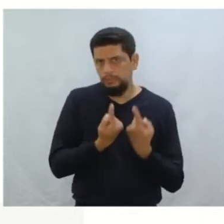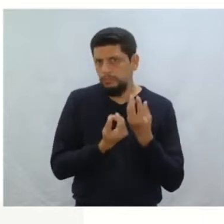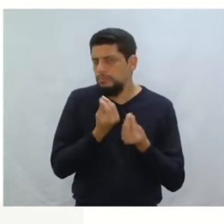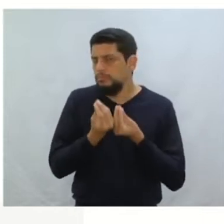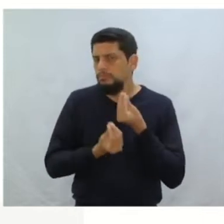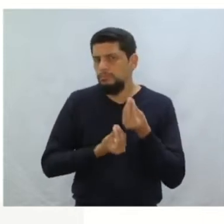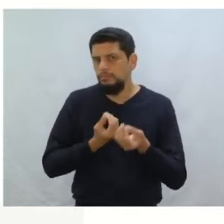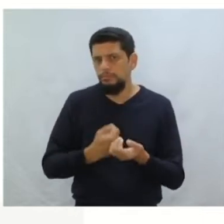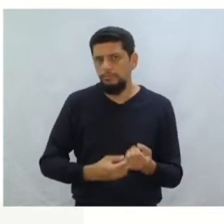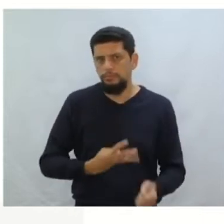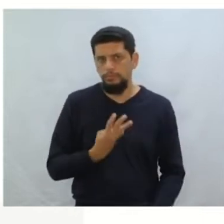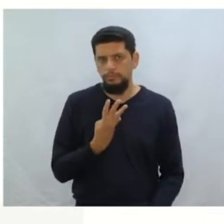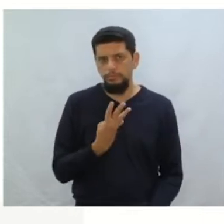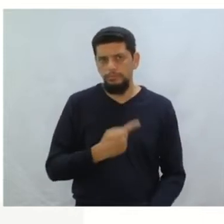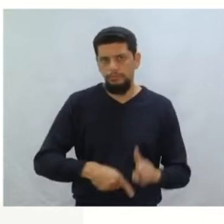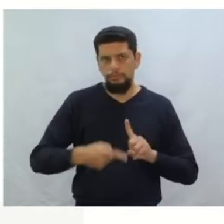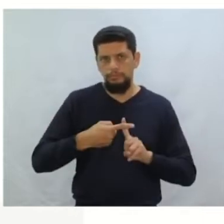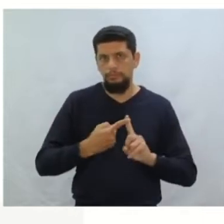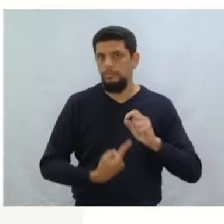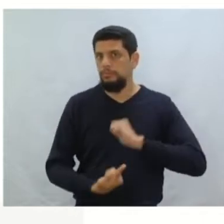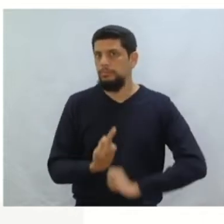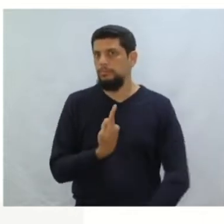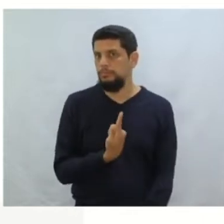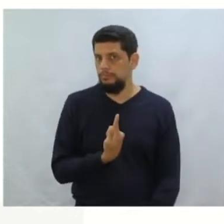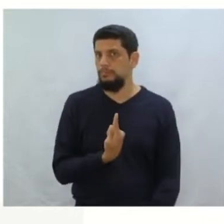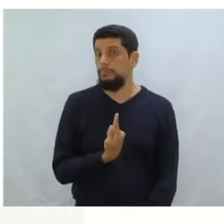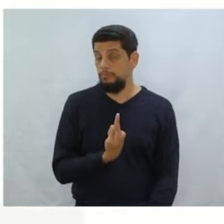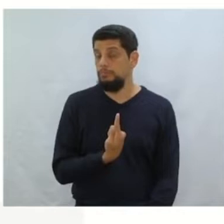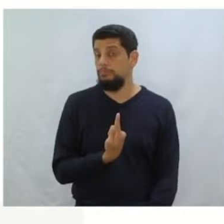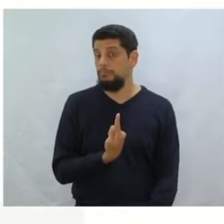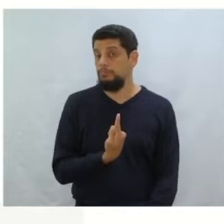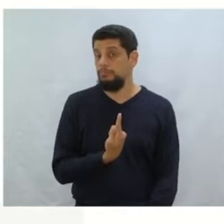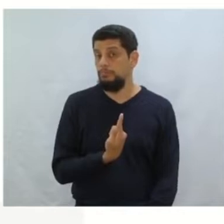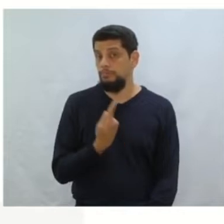lápis. Qual será que é? 3 mais 1.